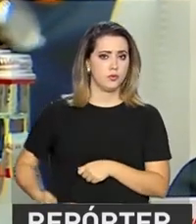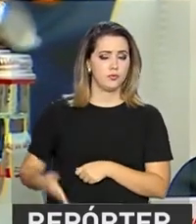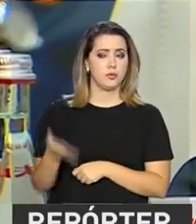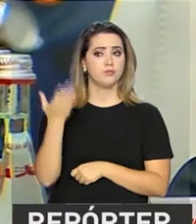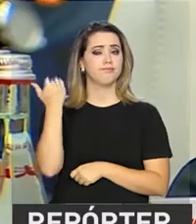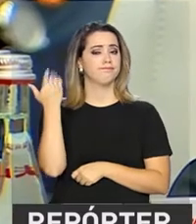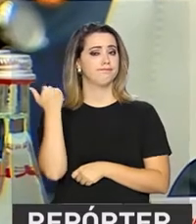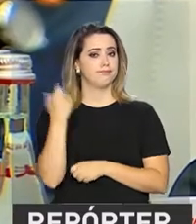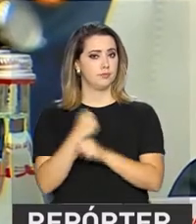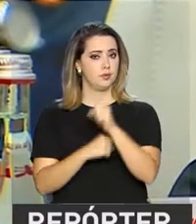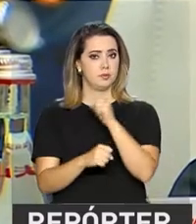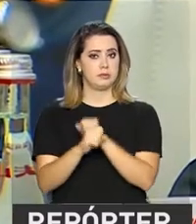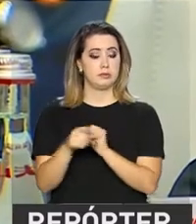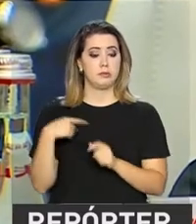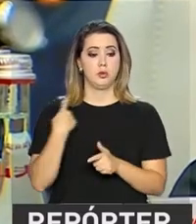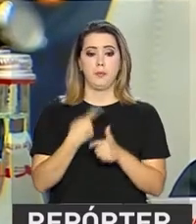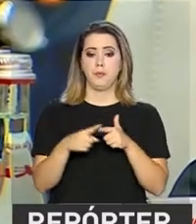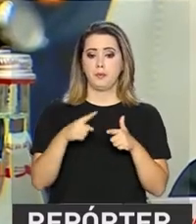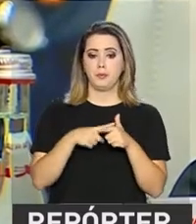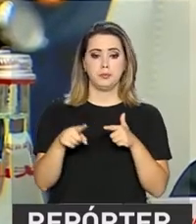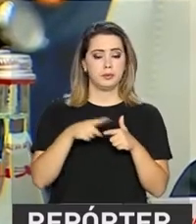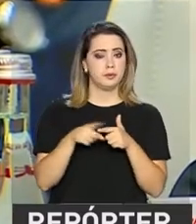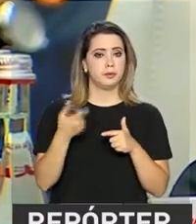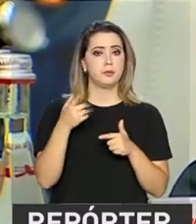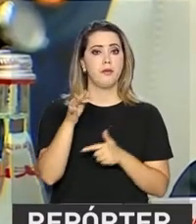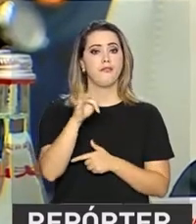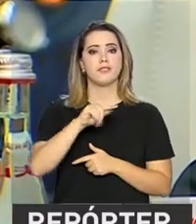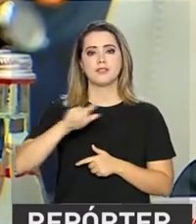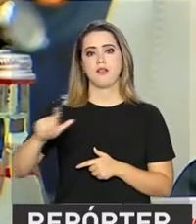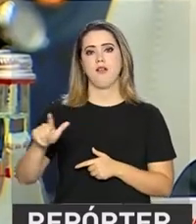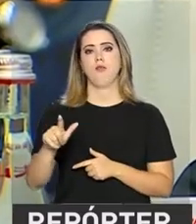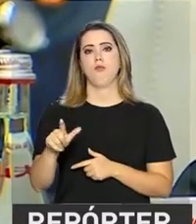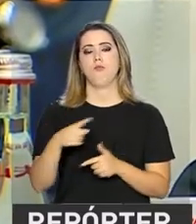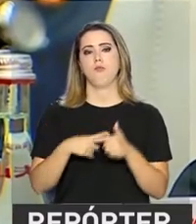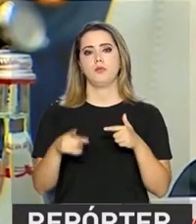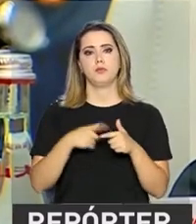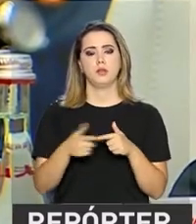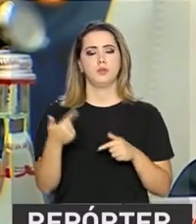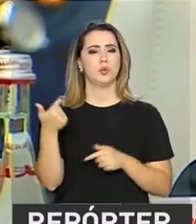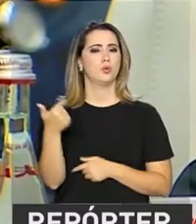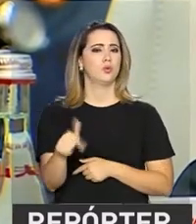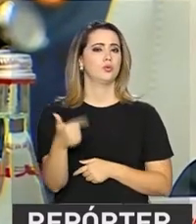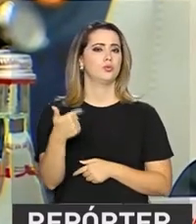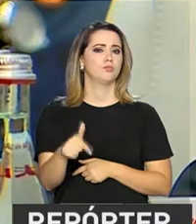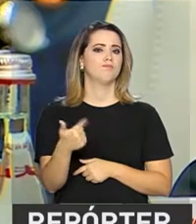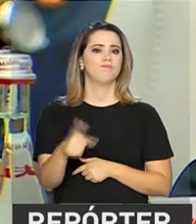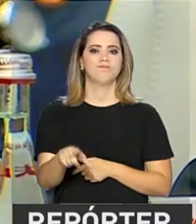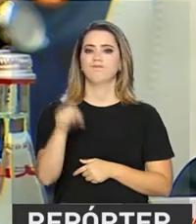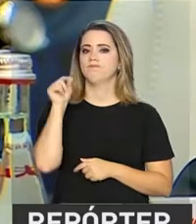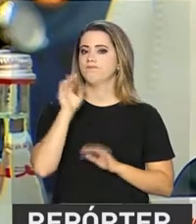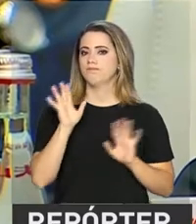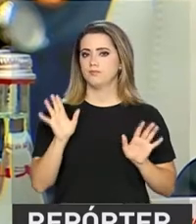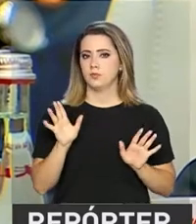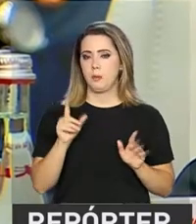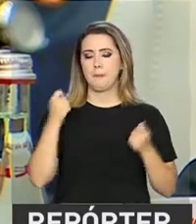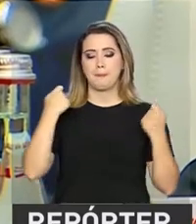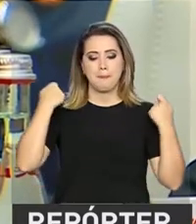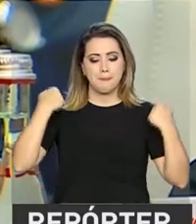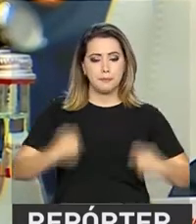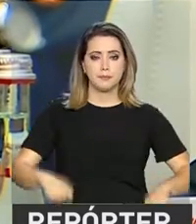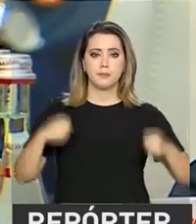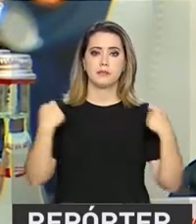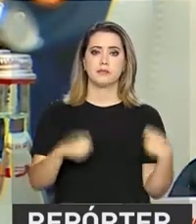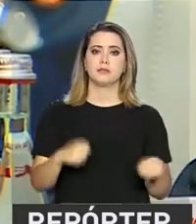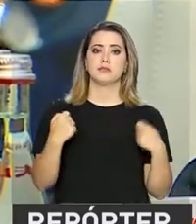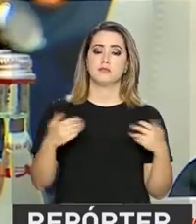que tínhamos diante de nós era de natureza fiscal. Não havia alternativa. Era necessário